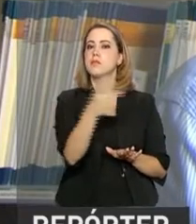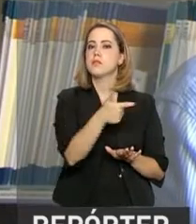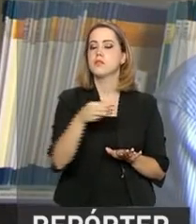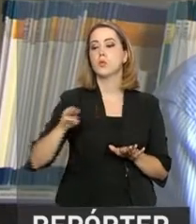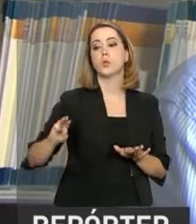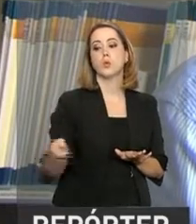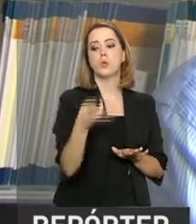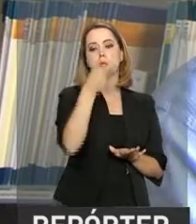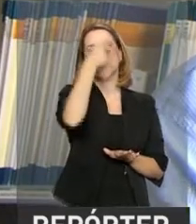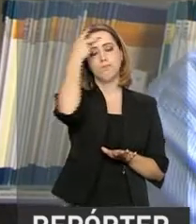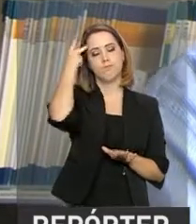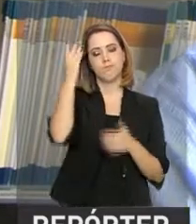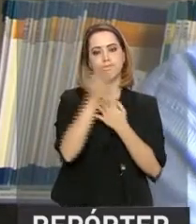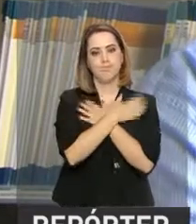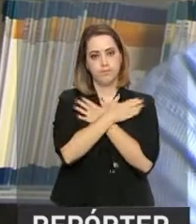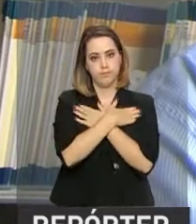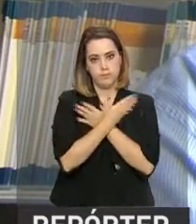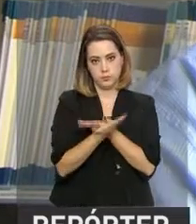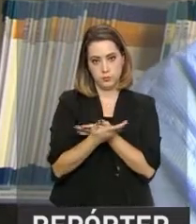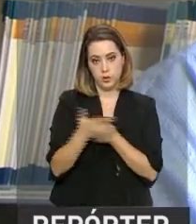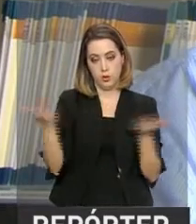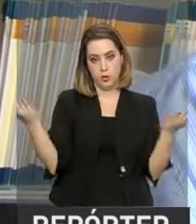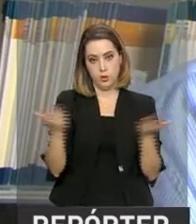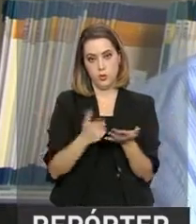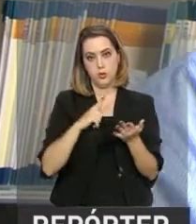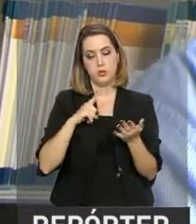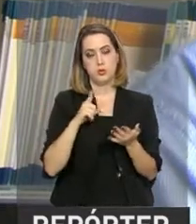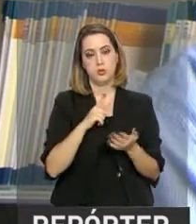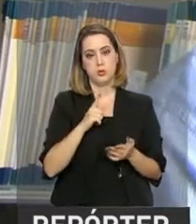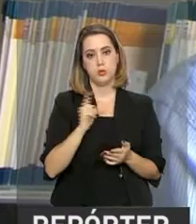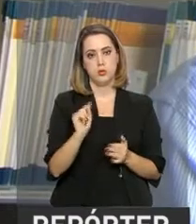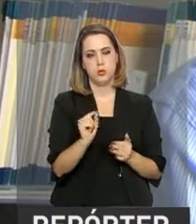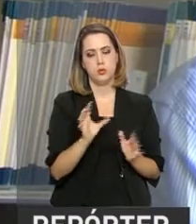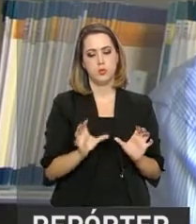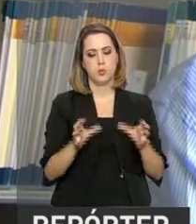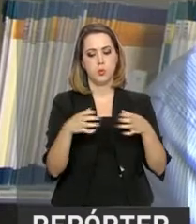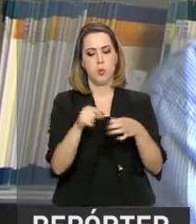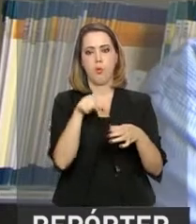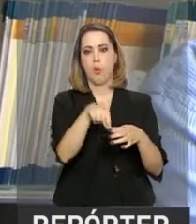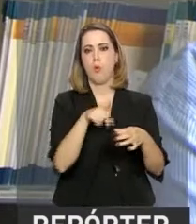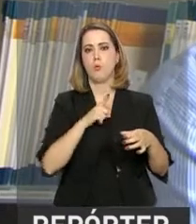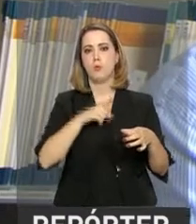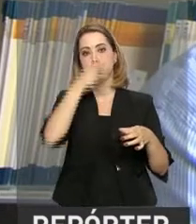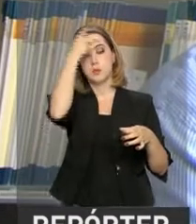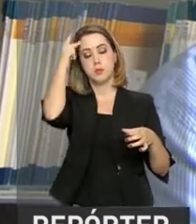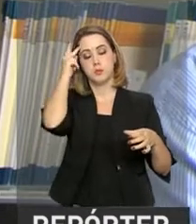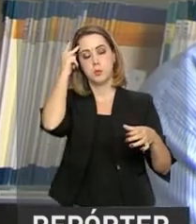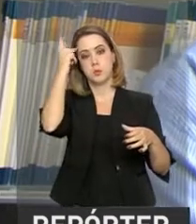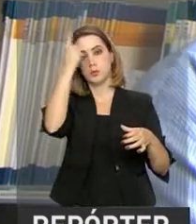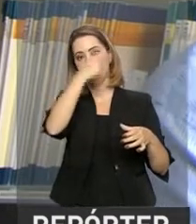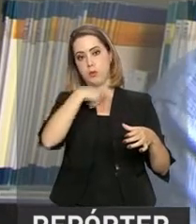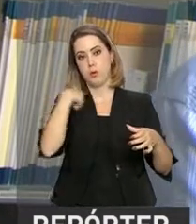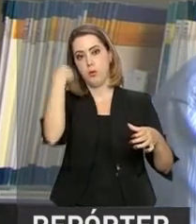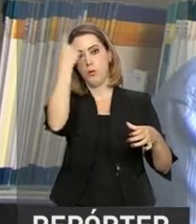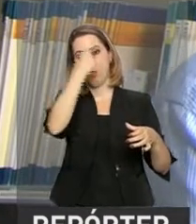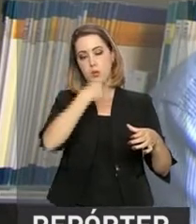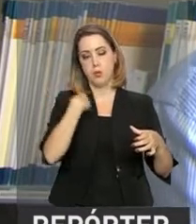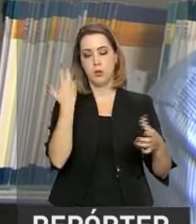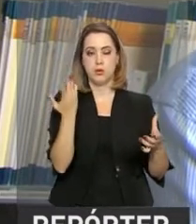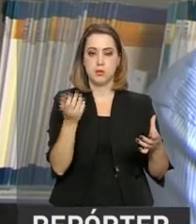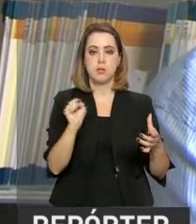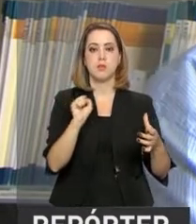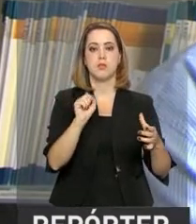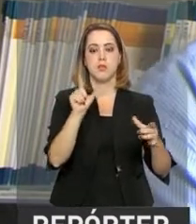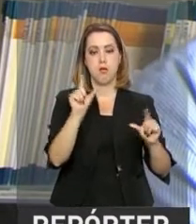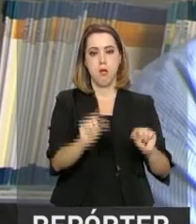pessoas o que nós temos hoje é um conjunto a mais de pessoas que estão sub utilizadas seja por horas